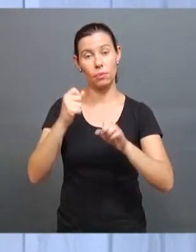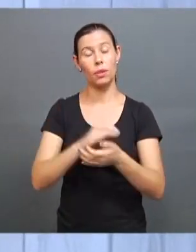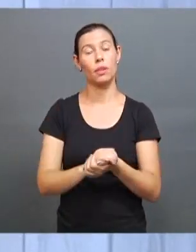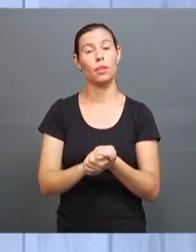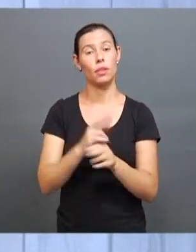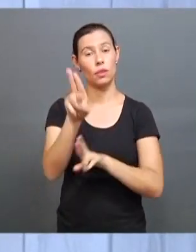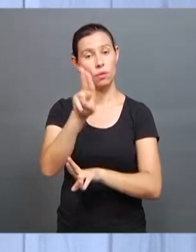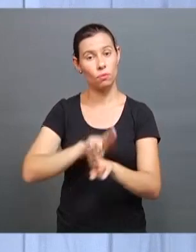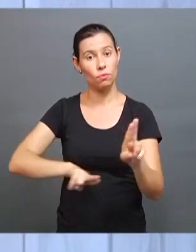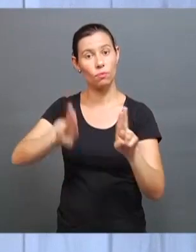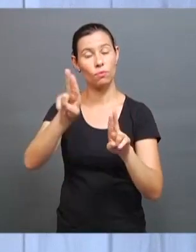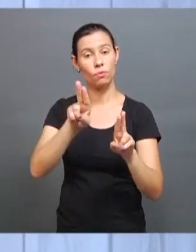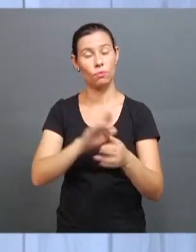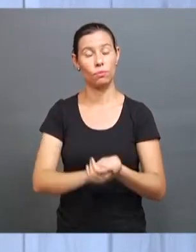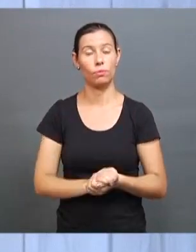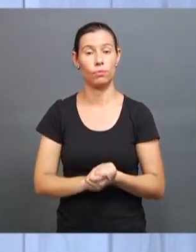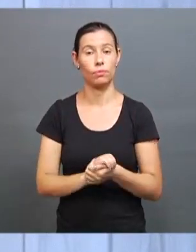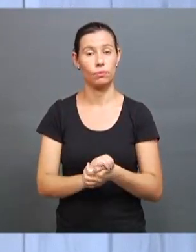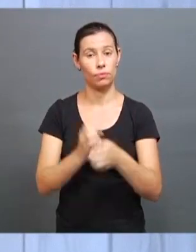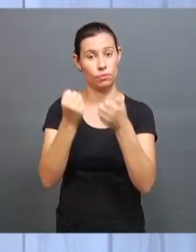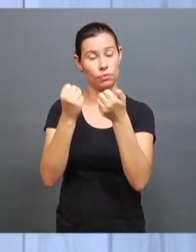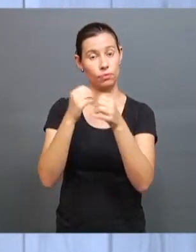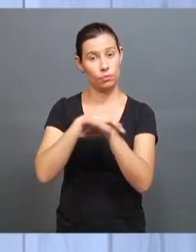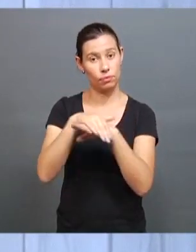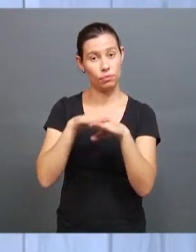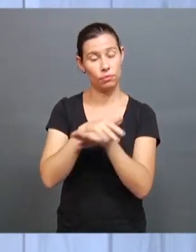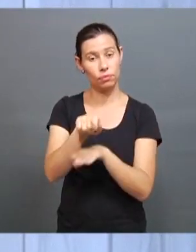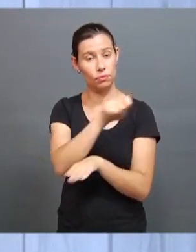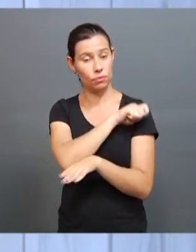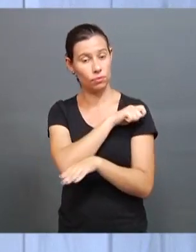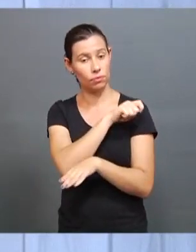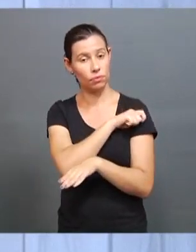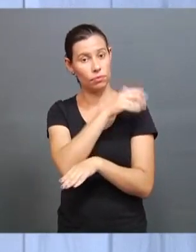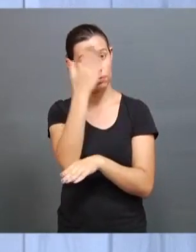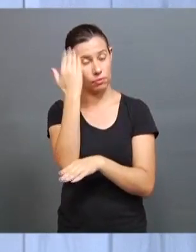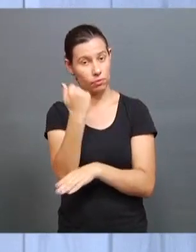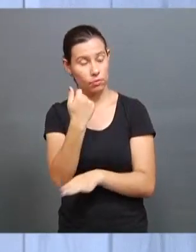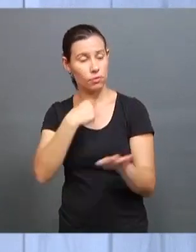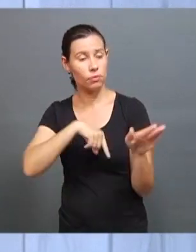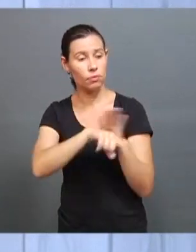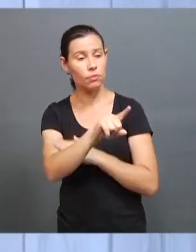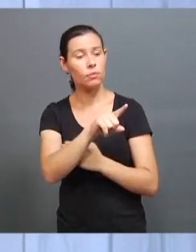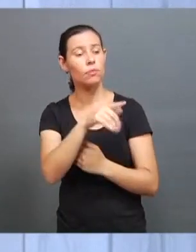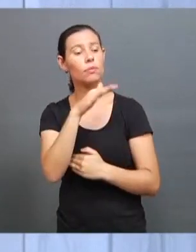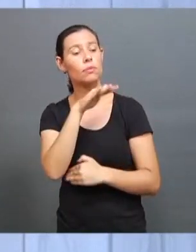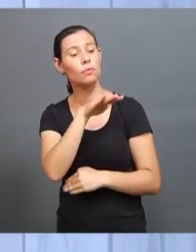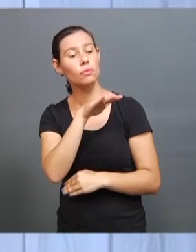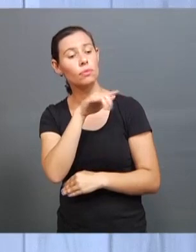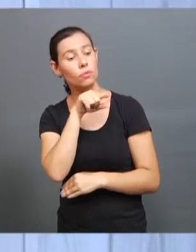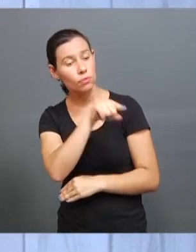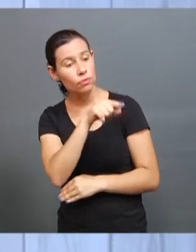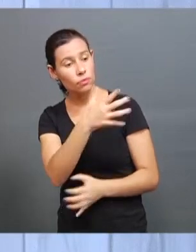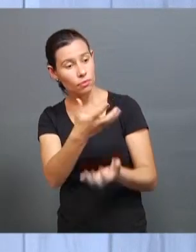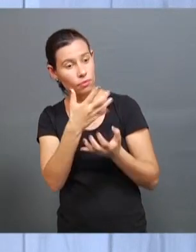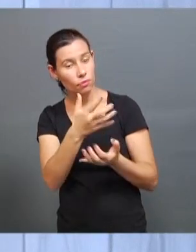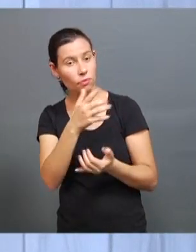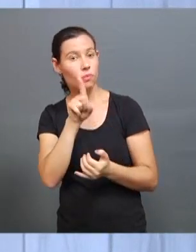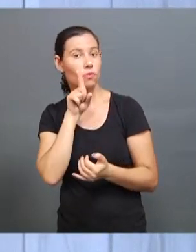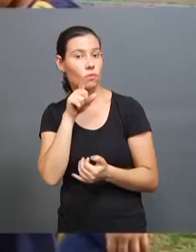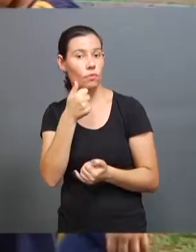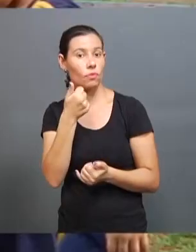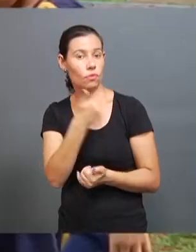da Universidade Federal de Uberlândia, para conversar com os alunos e saber o que as pessoas, as crianças, querem ganhar no Dia das